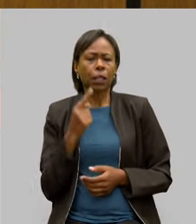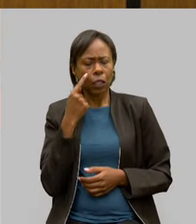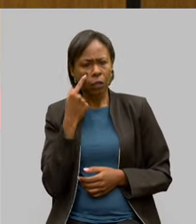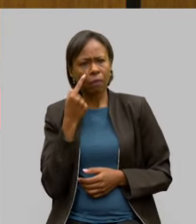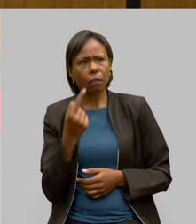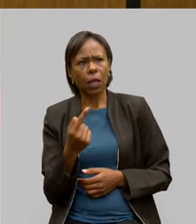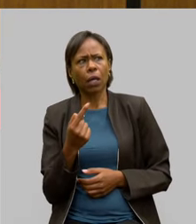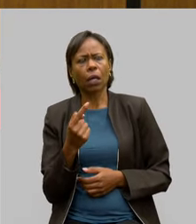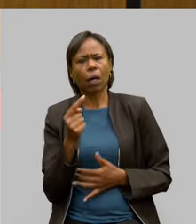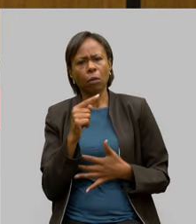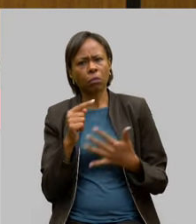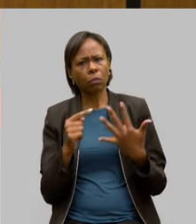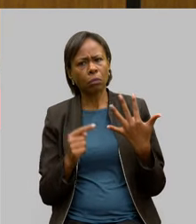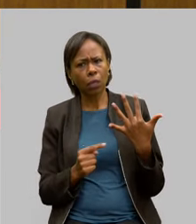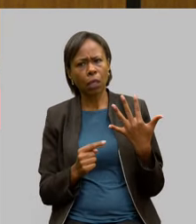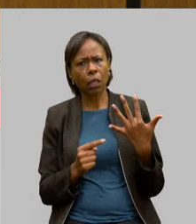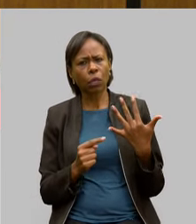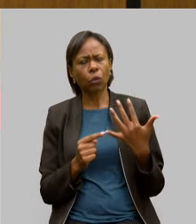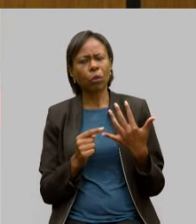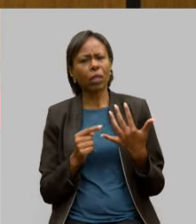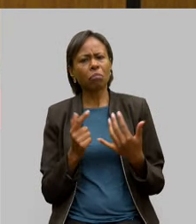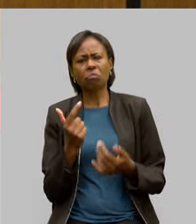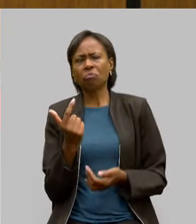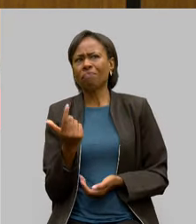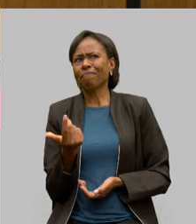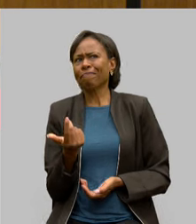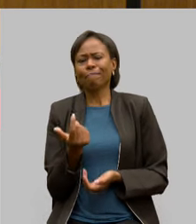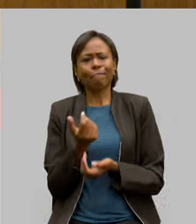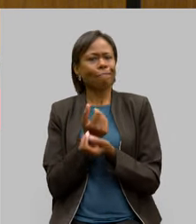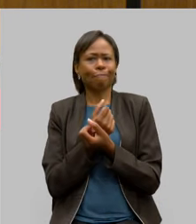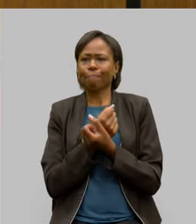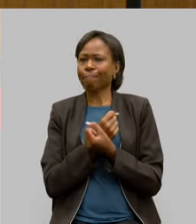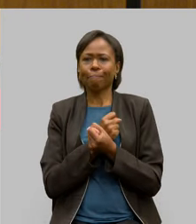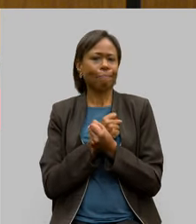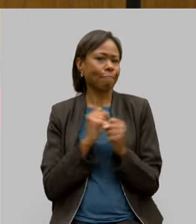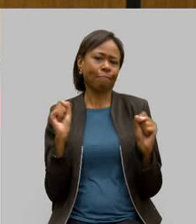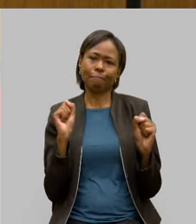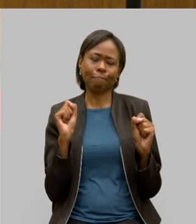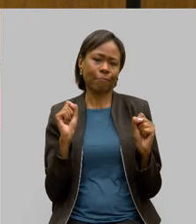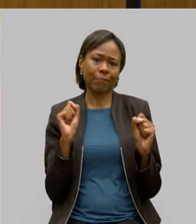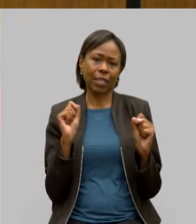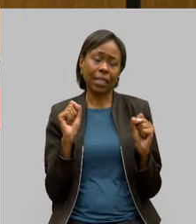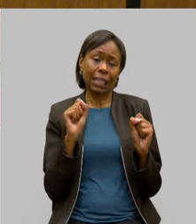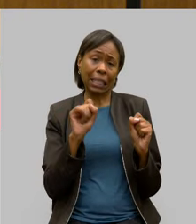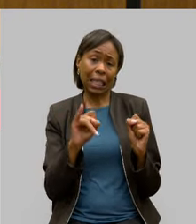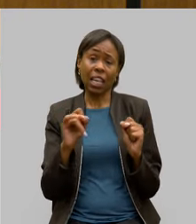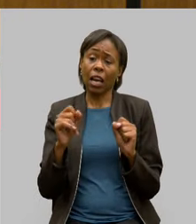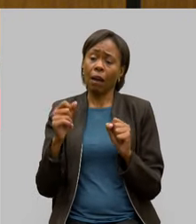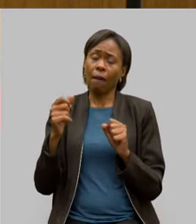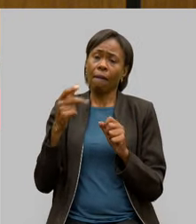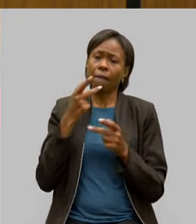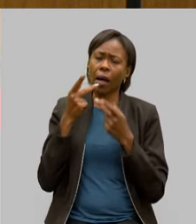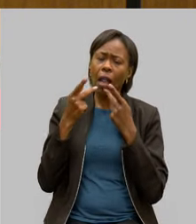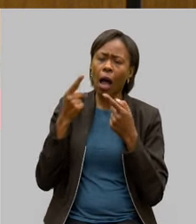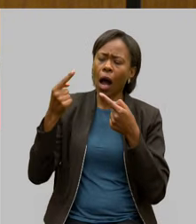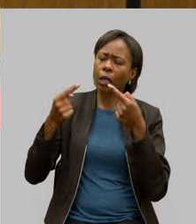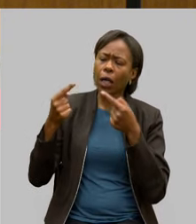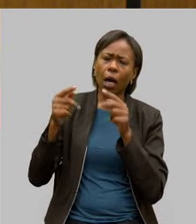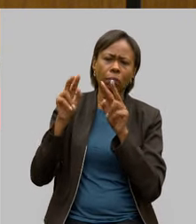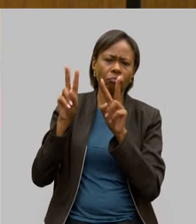questões a gente vai ver que não há não há possibilidade de discutir questões relacionadas essa